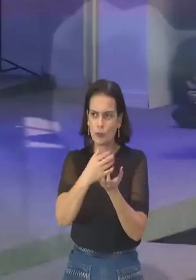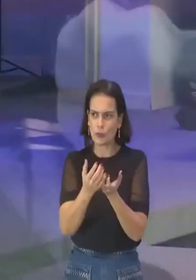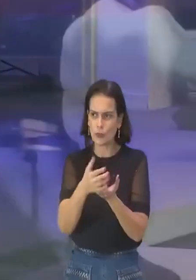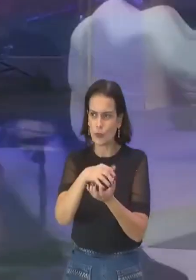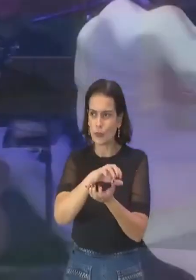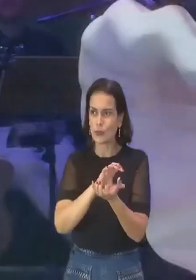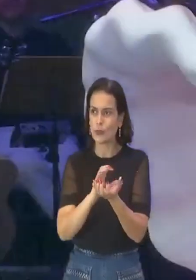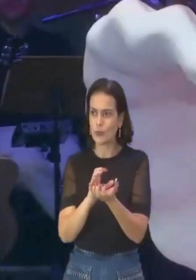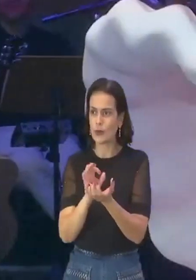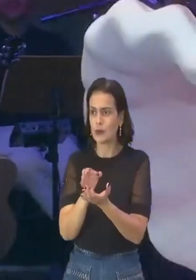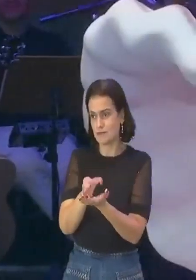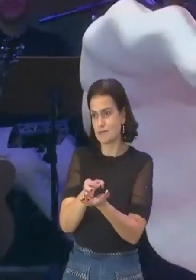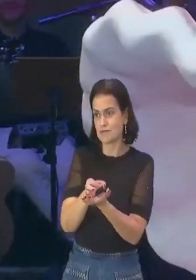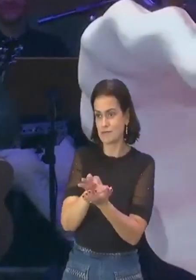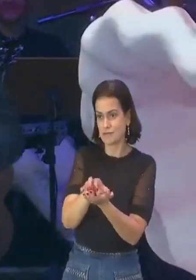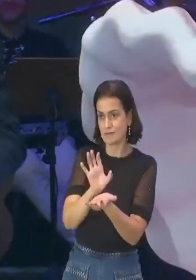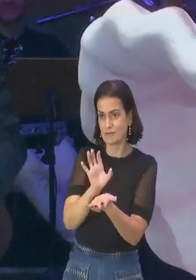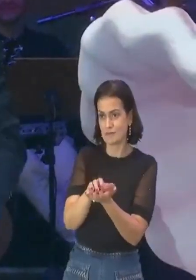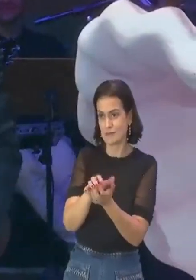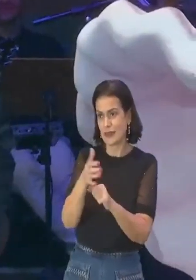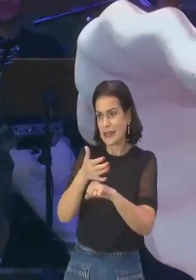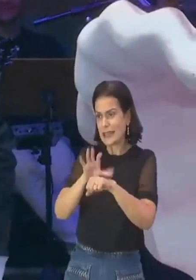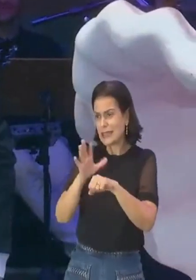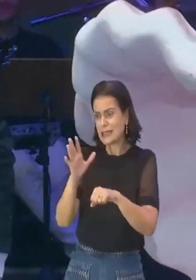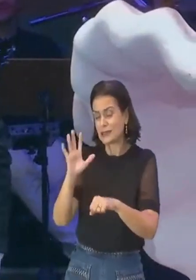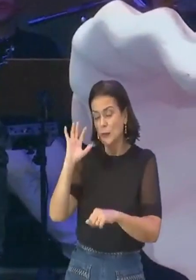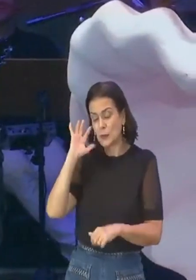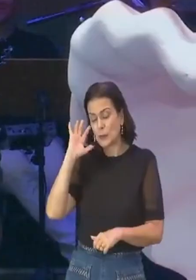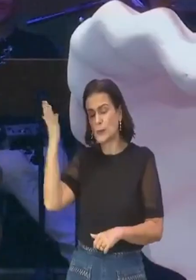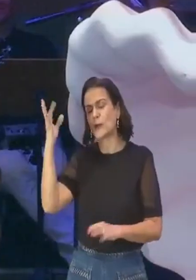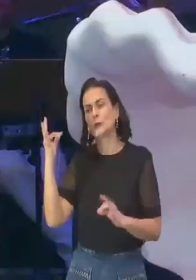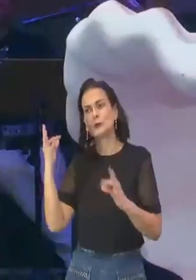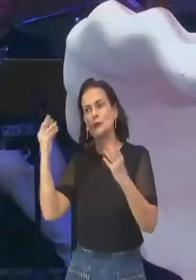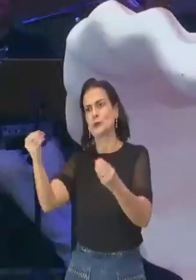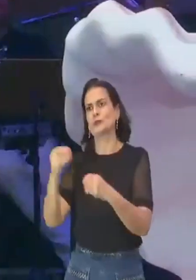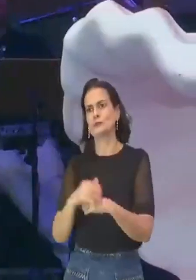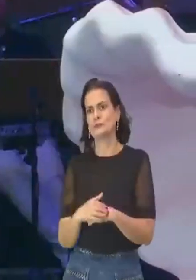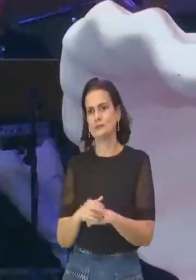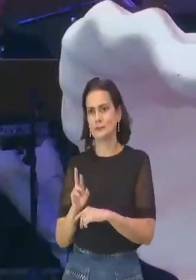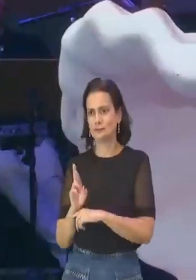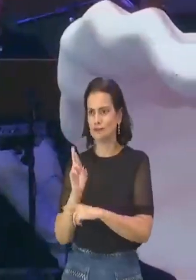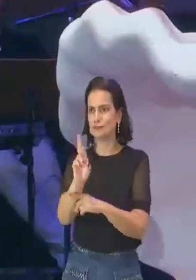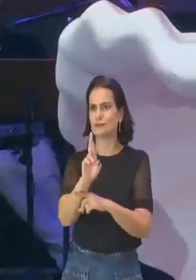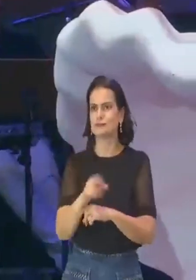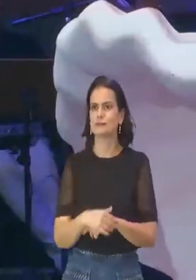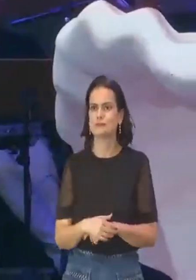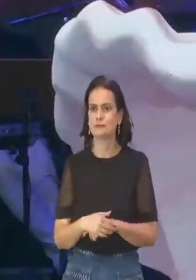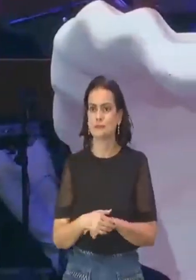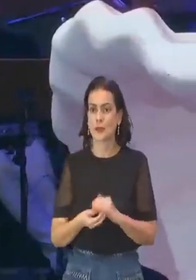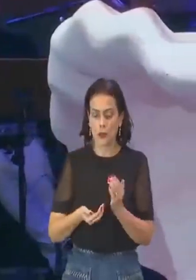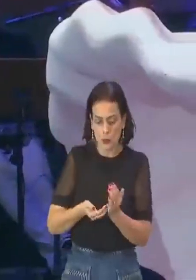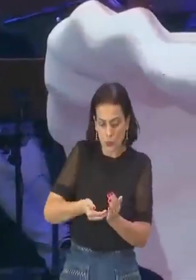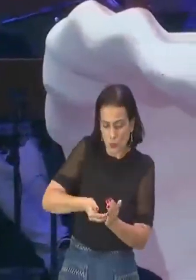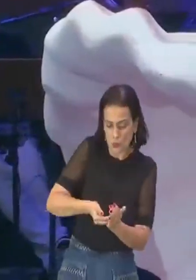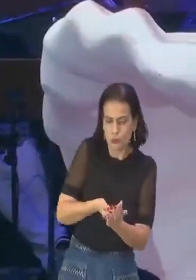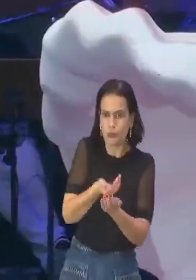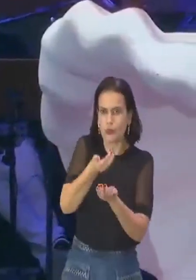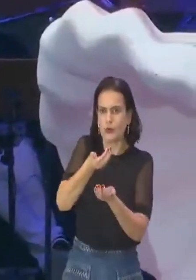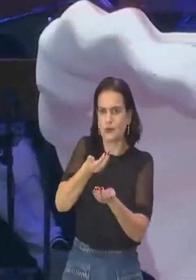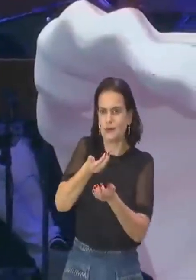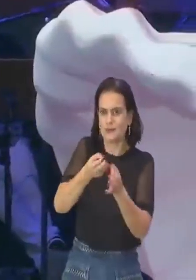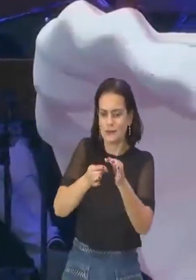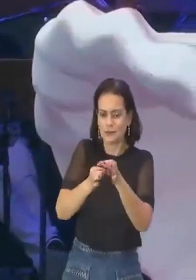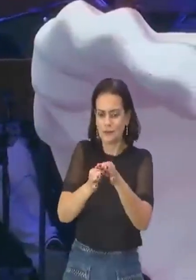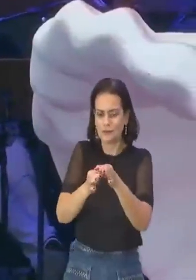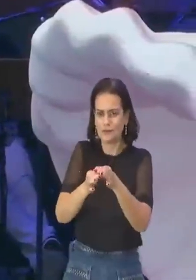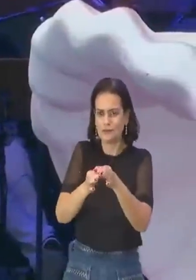vem a pérola, vem o grande resultado, e ela pode ser retirada da ostra,